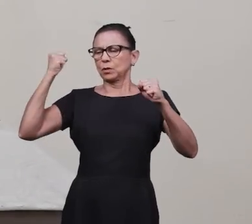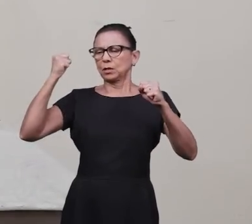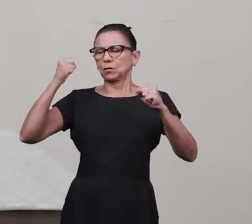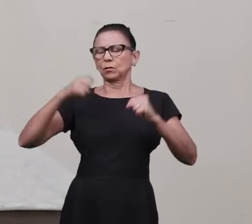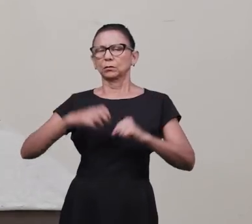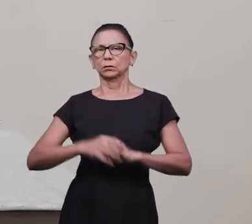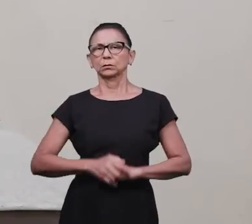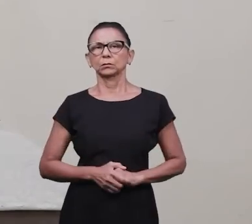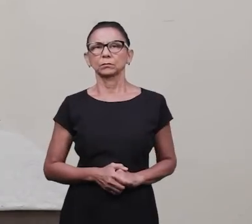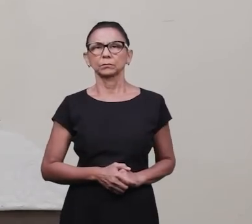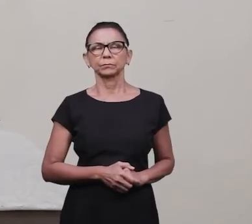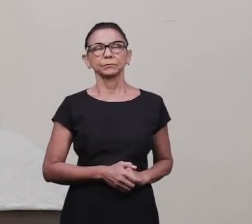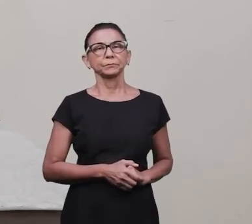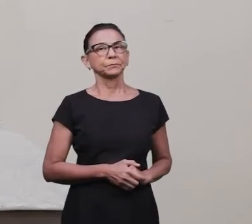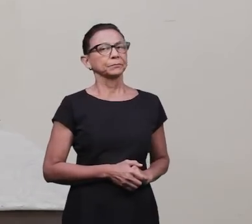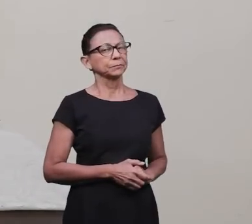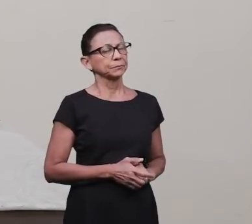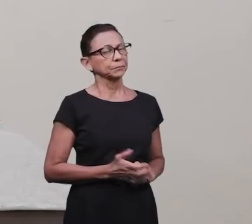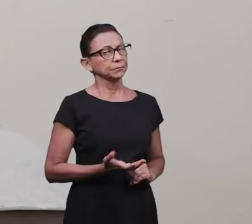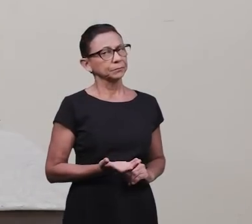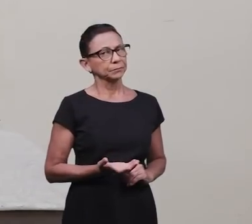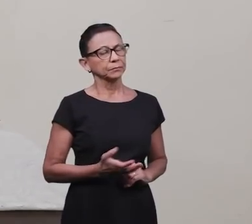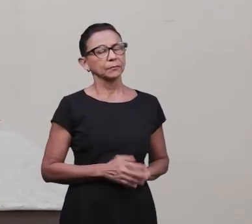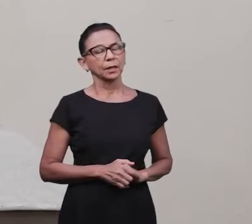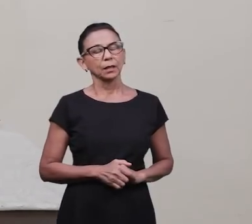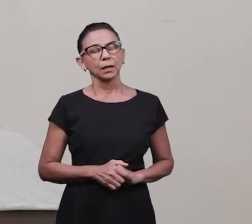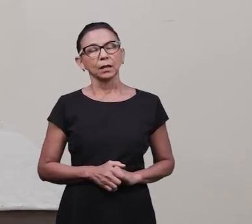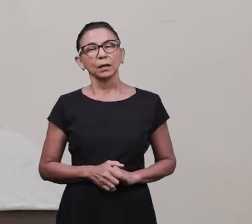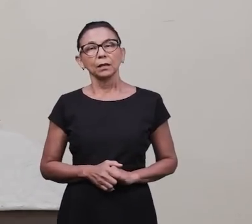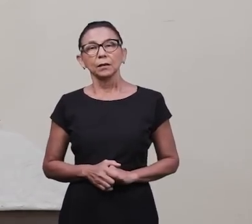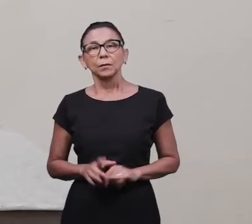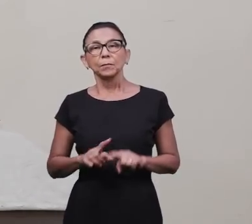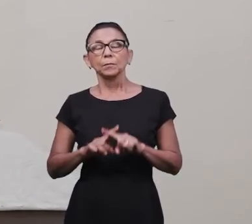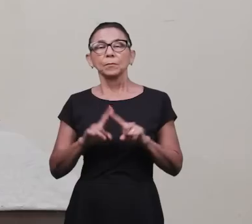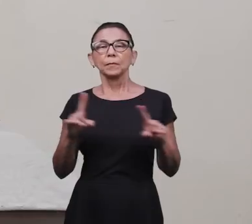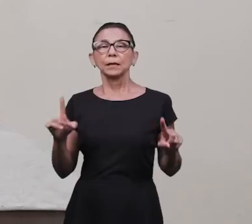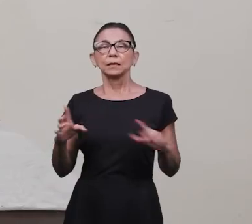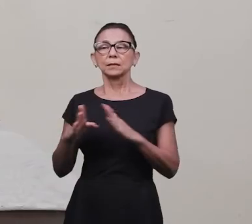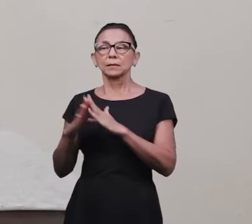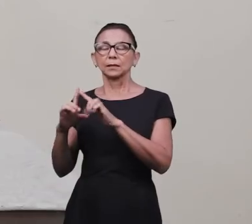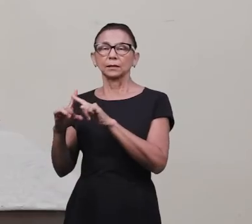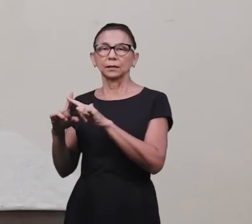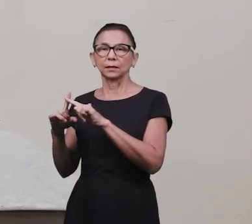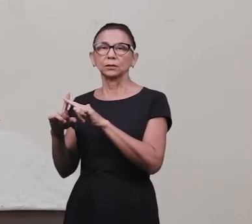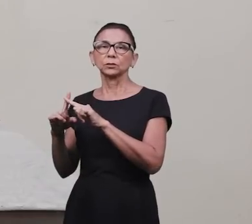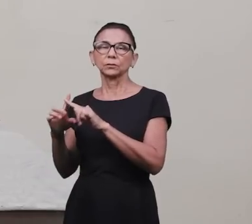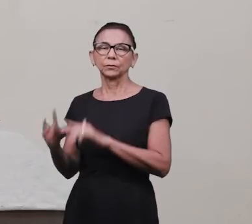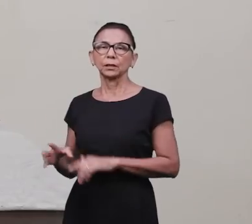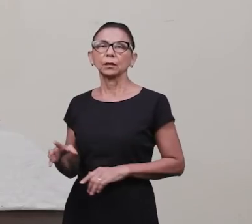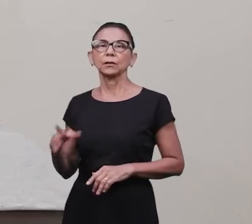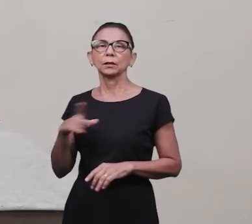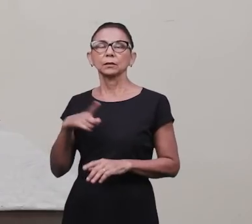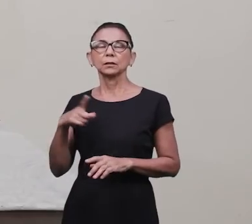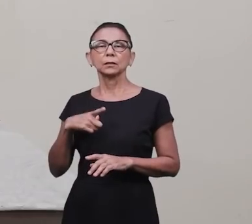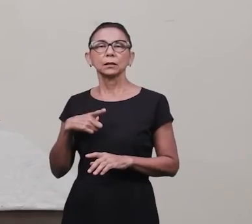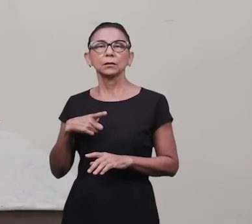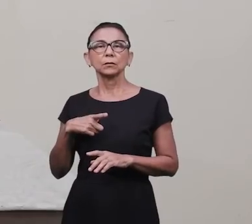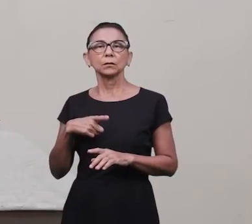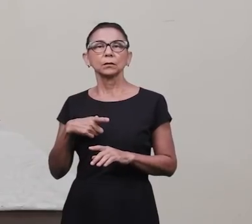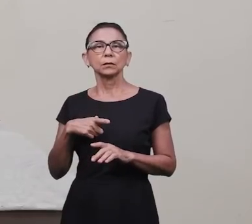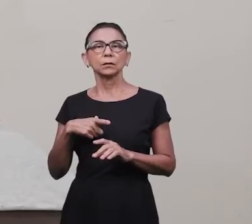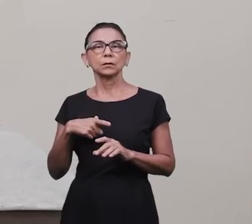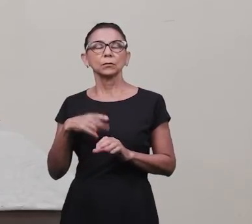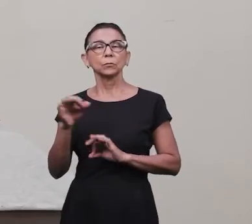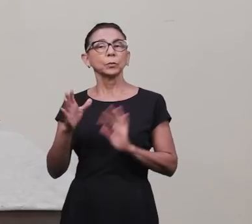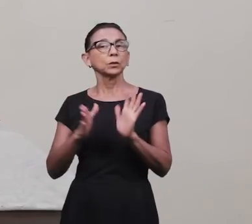Como igreja, nós temos um projeto, o projeto que é o projeto da salvação. Nós queremos viver a